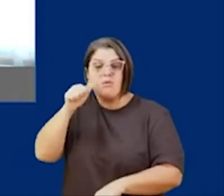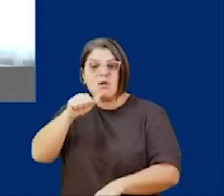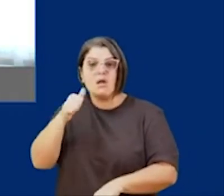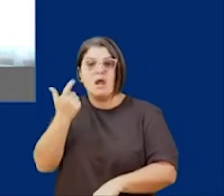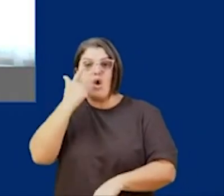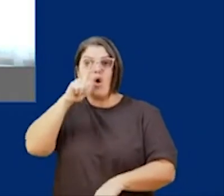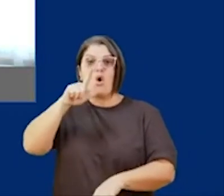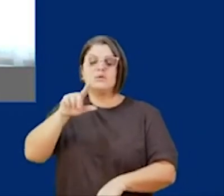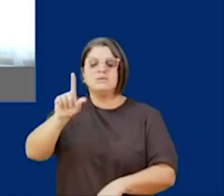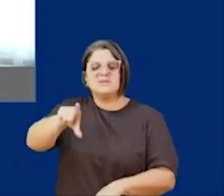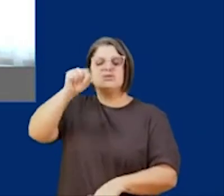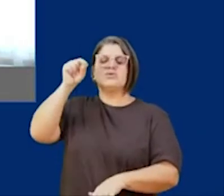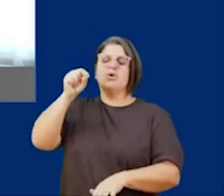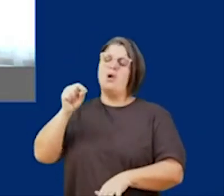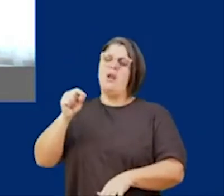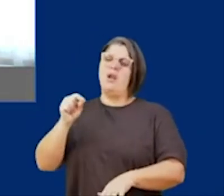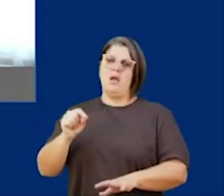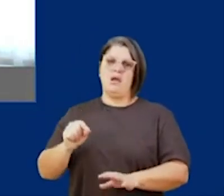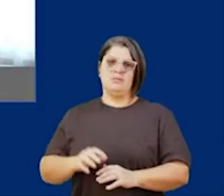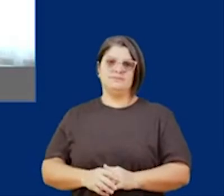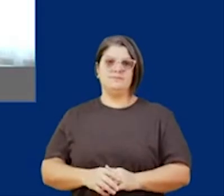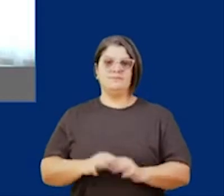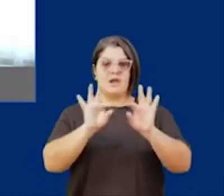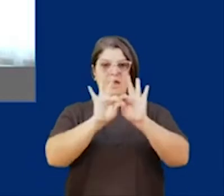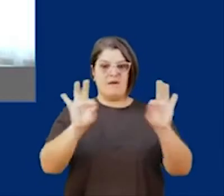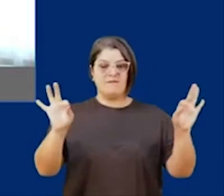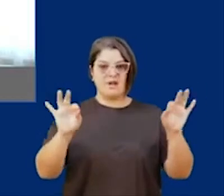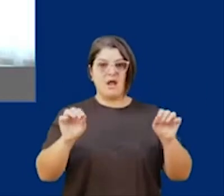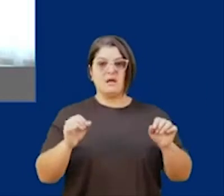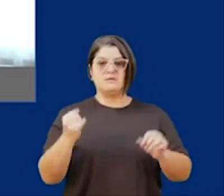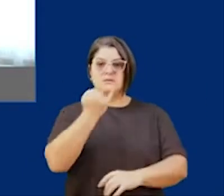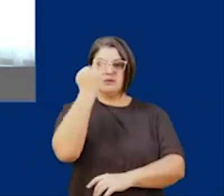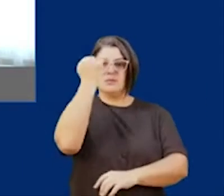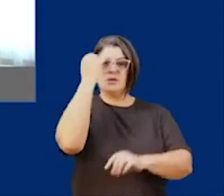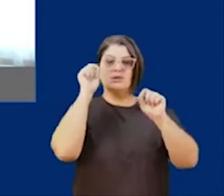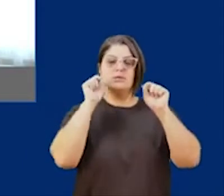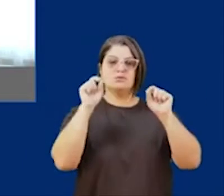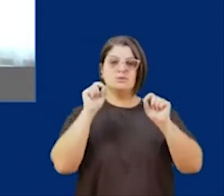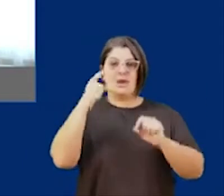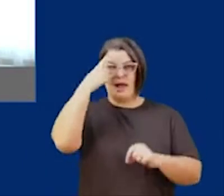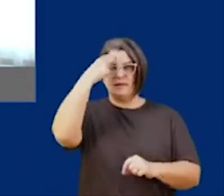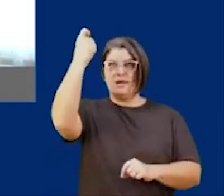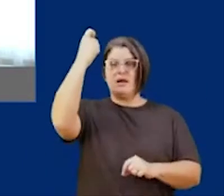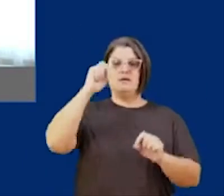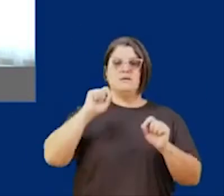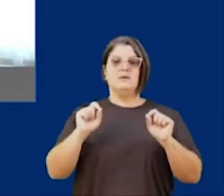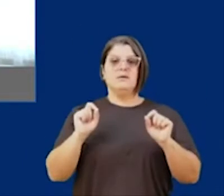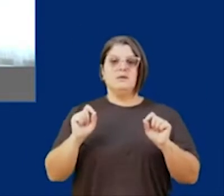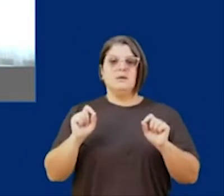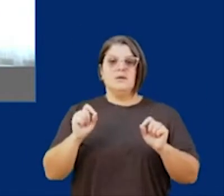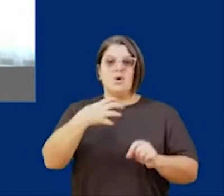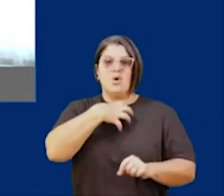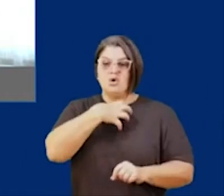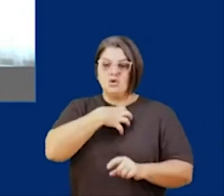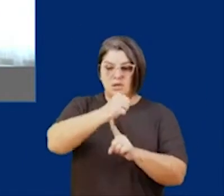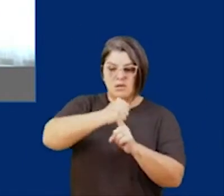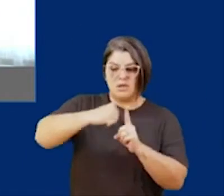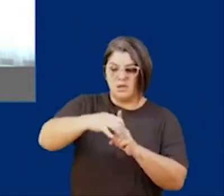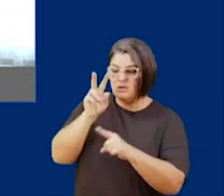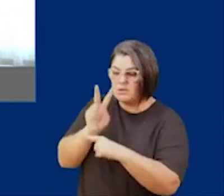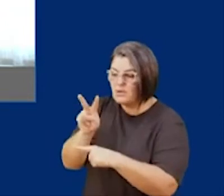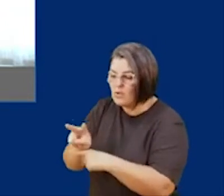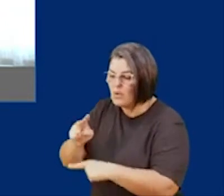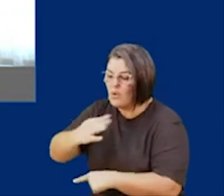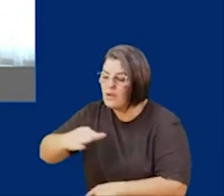né? Eu fecho então com uma frase que eu acho que é muito importante, que é a ideia, né, de que assim, a forma como uma sociedade cuida das